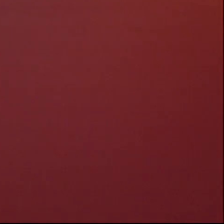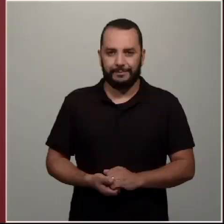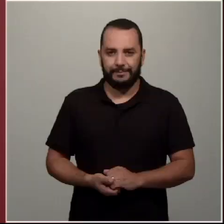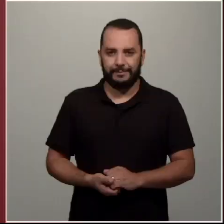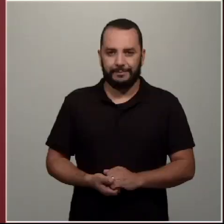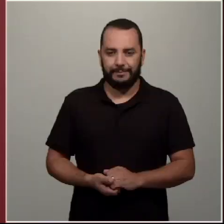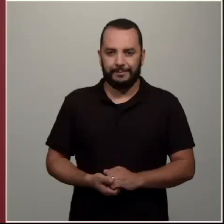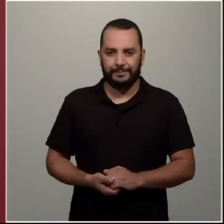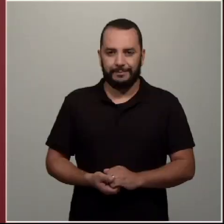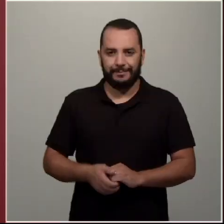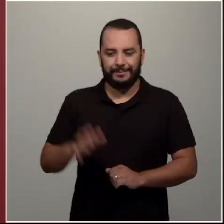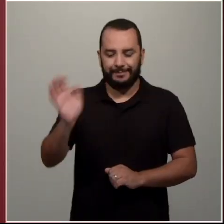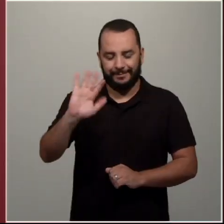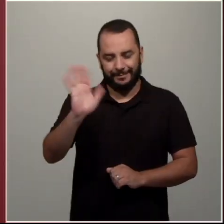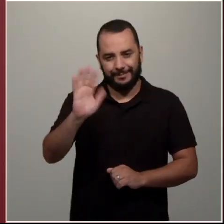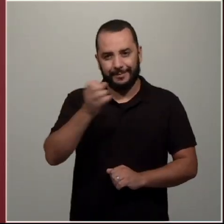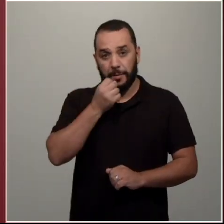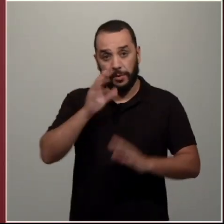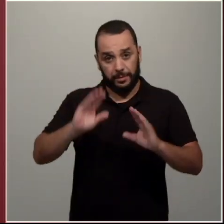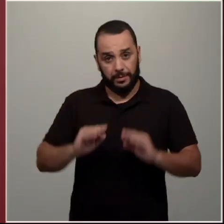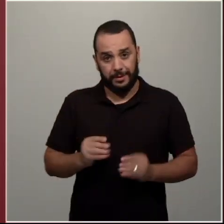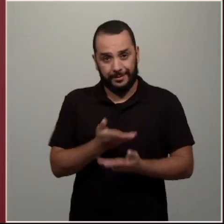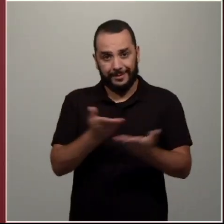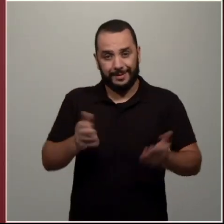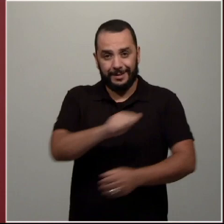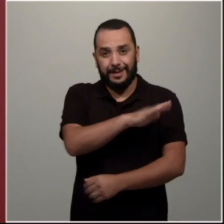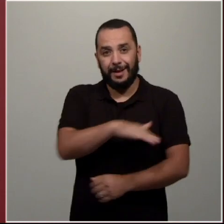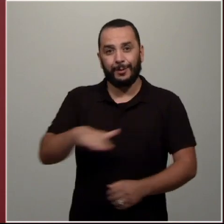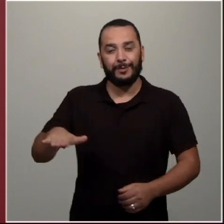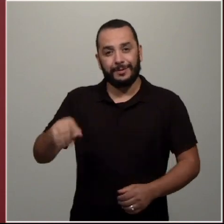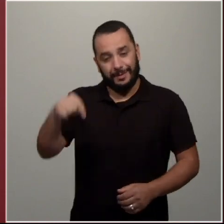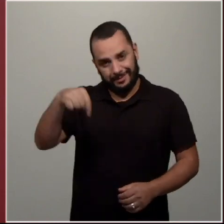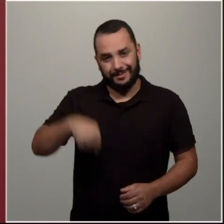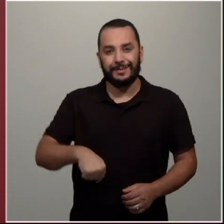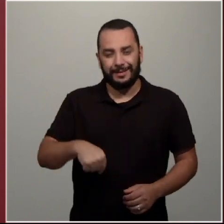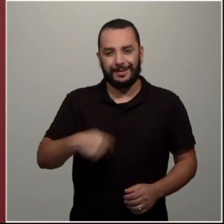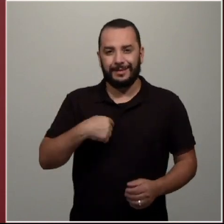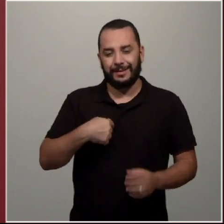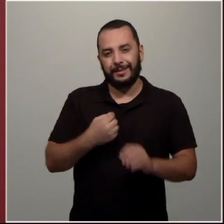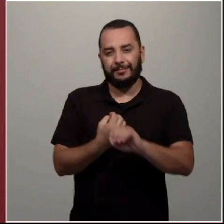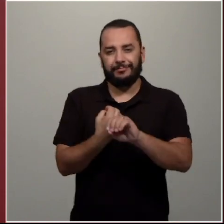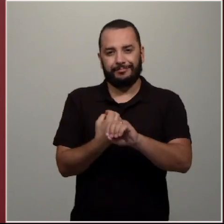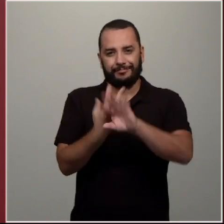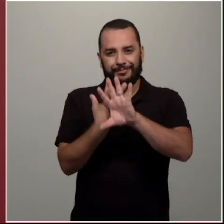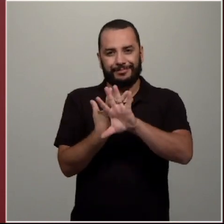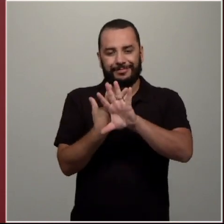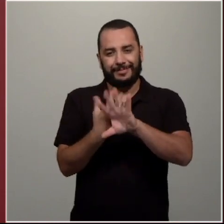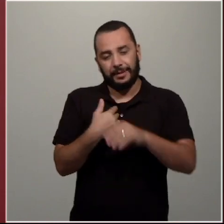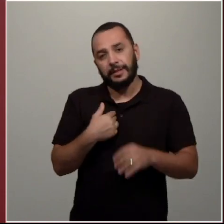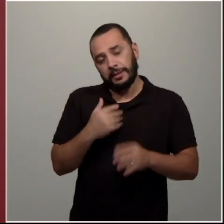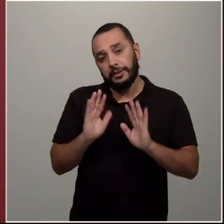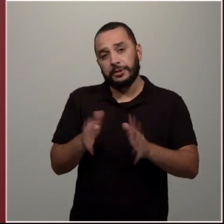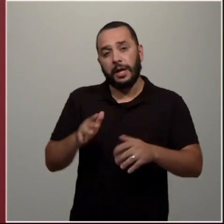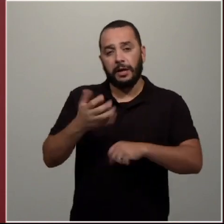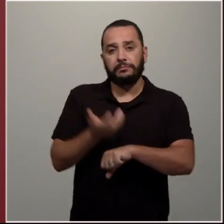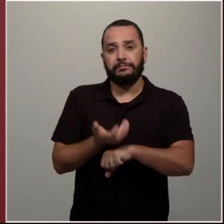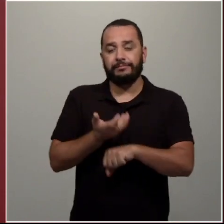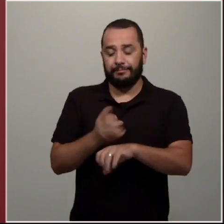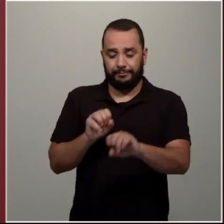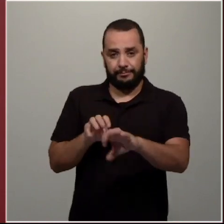olá boa noite alunos estamos aqui agora na ueb conferência da disciplina de educação matemática